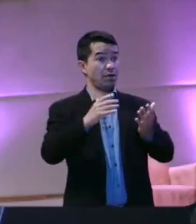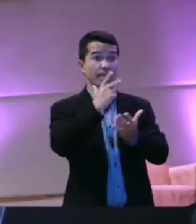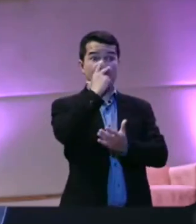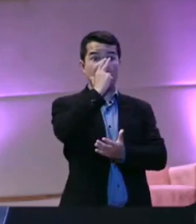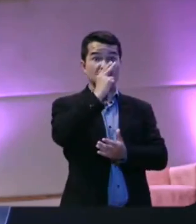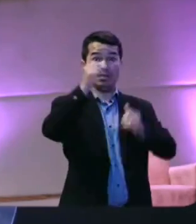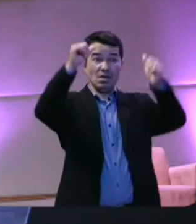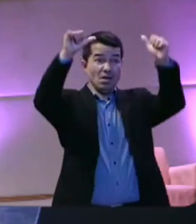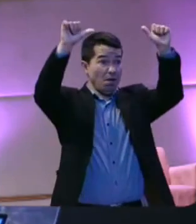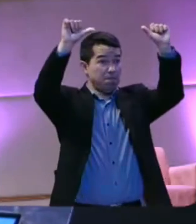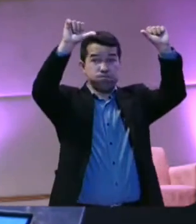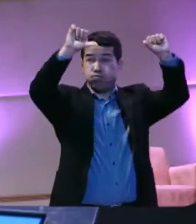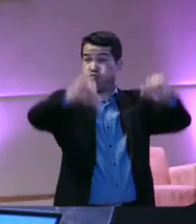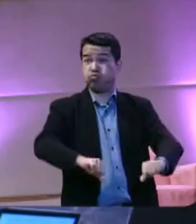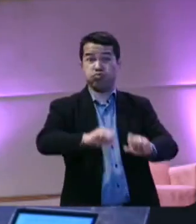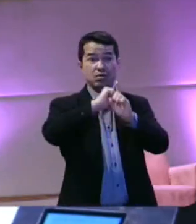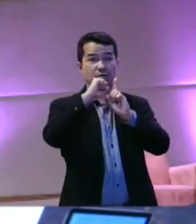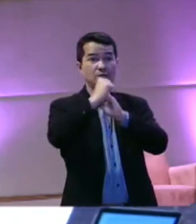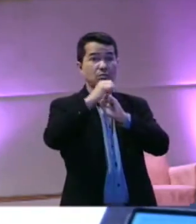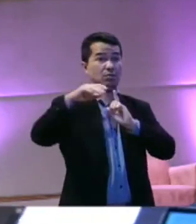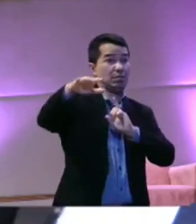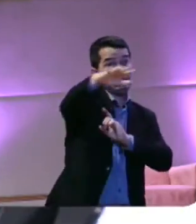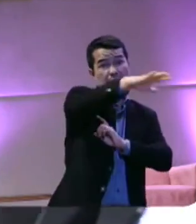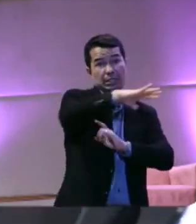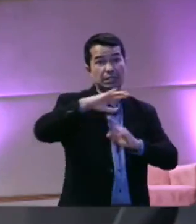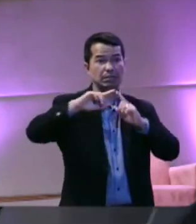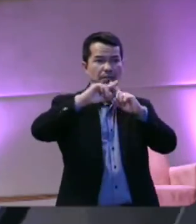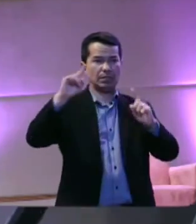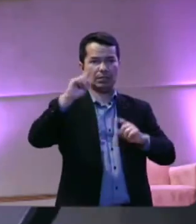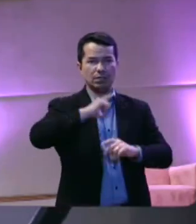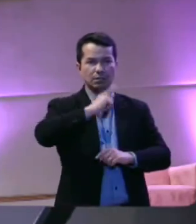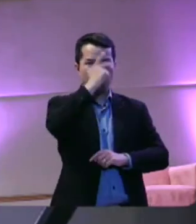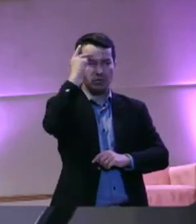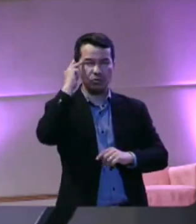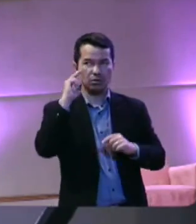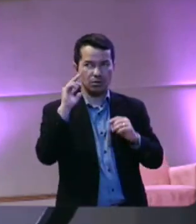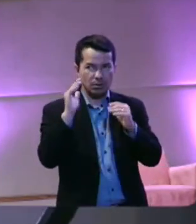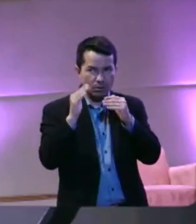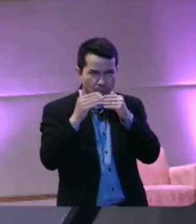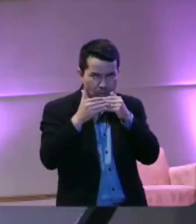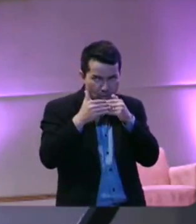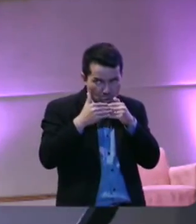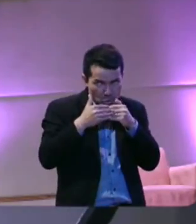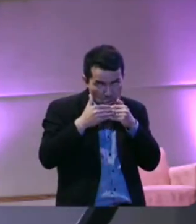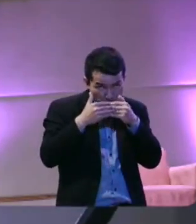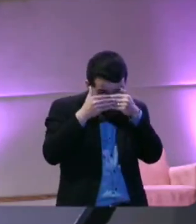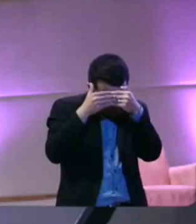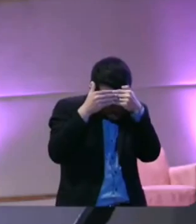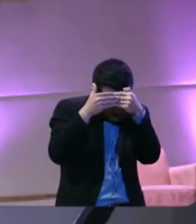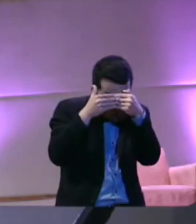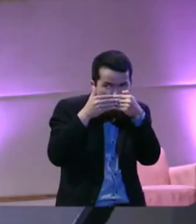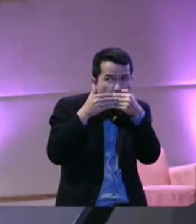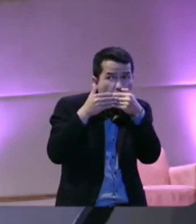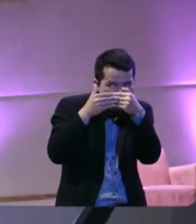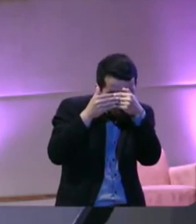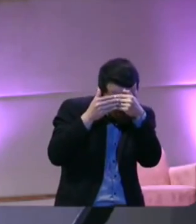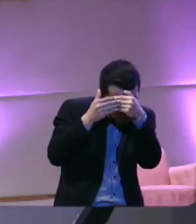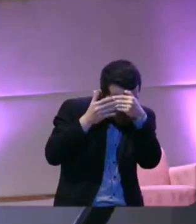coração para não ver o que está acontecendo. Mas nessa noite o Senhor está chamando a nossa